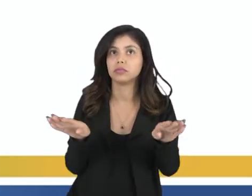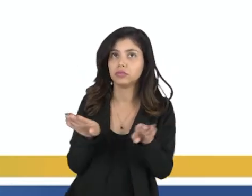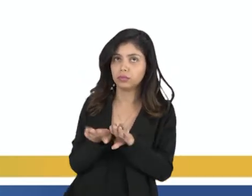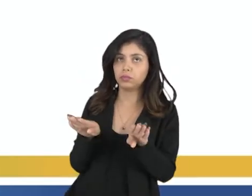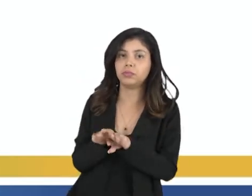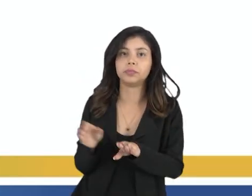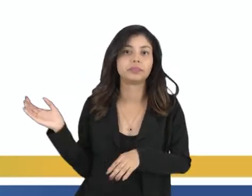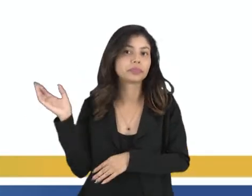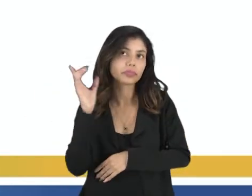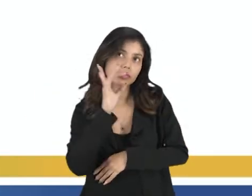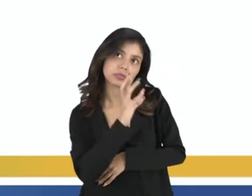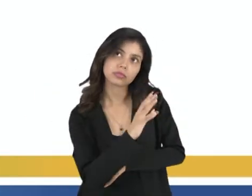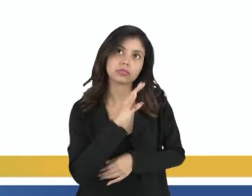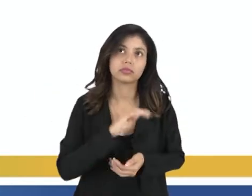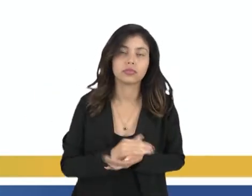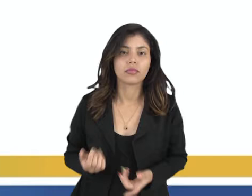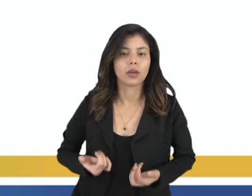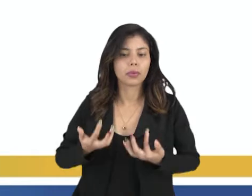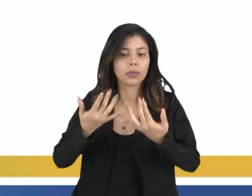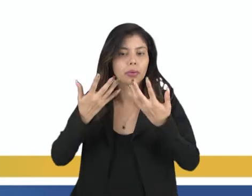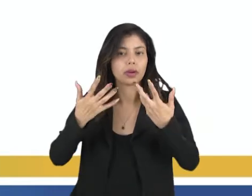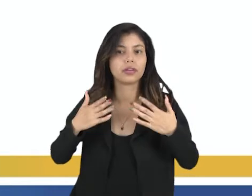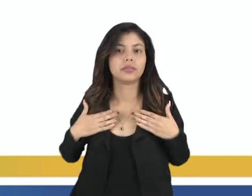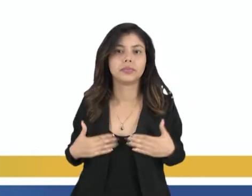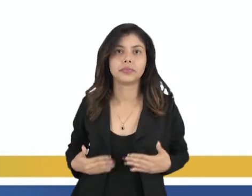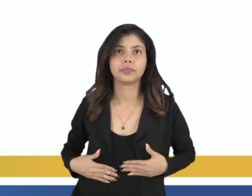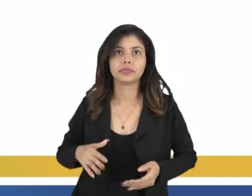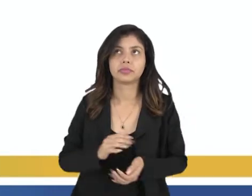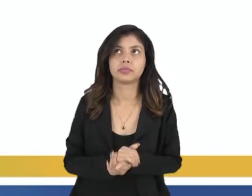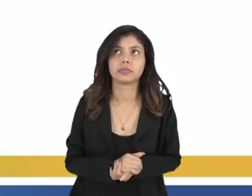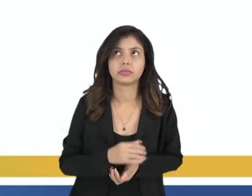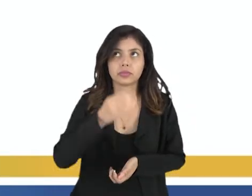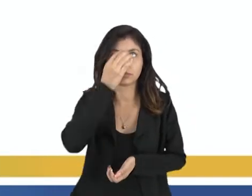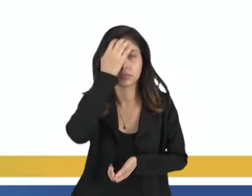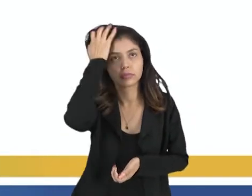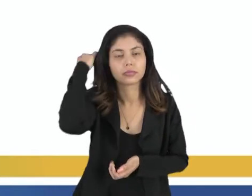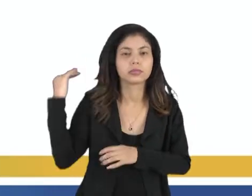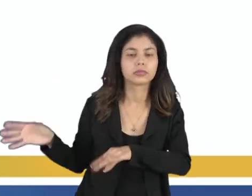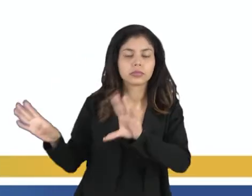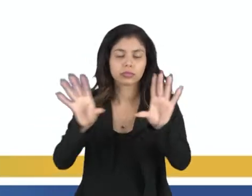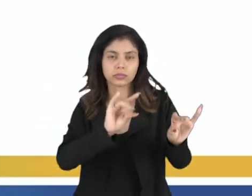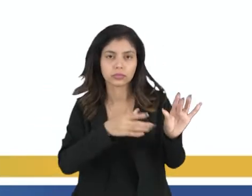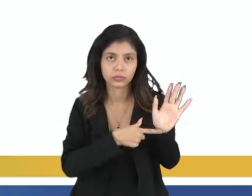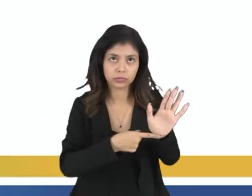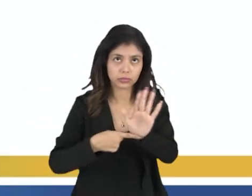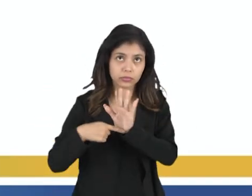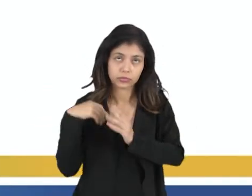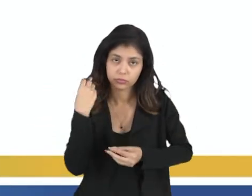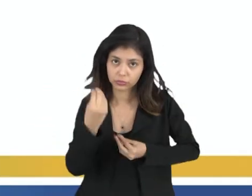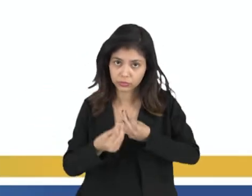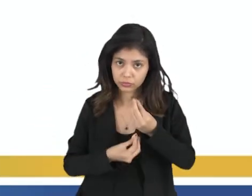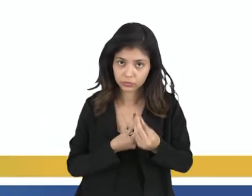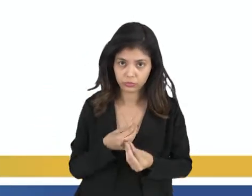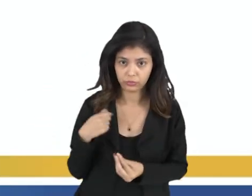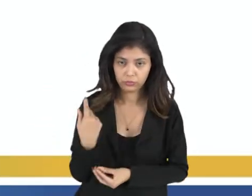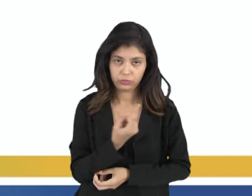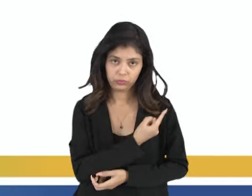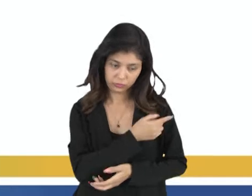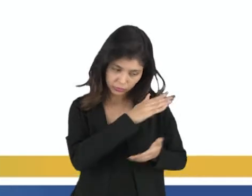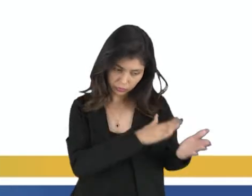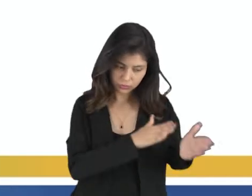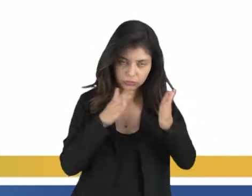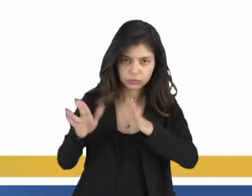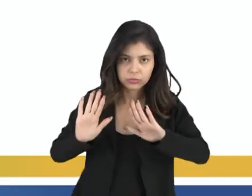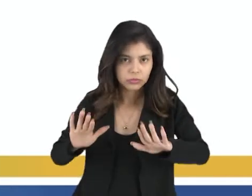diárias e é também o calor que aquece o nosso corpo. Então, aqui eu trouxe para vocês como que o nosso corpo, a partir